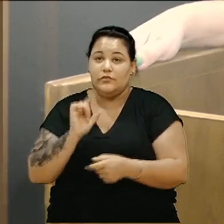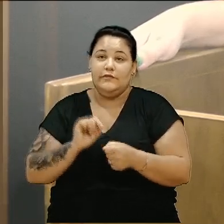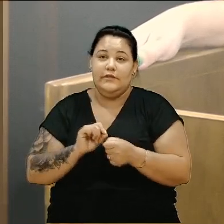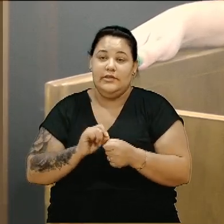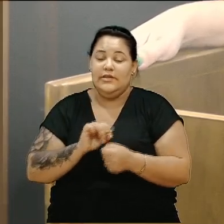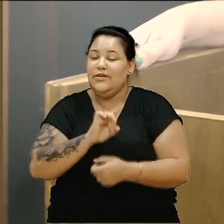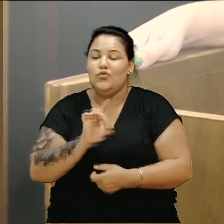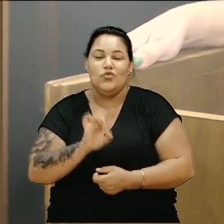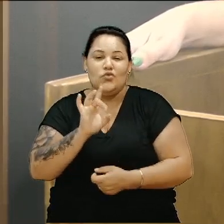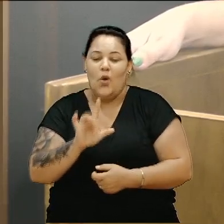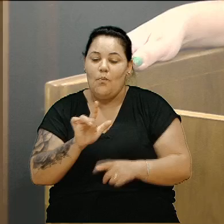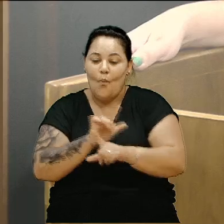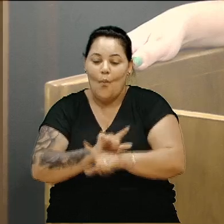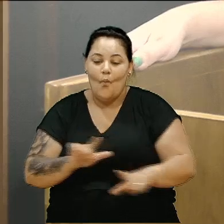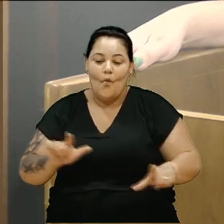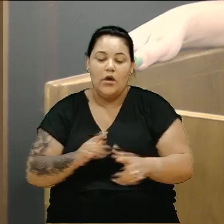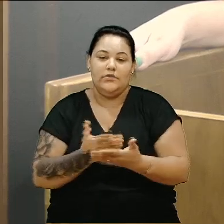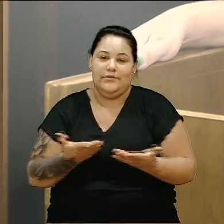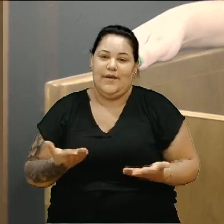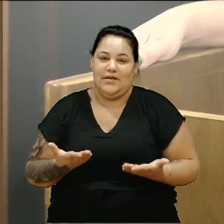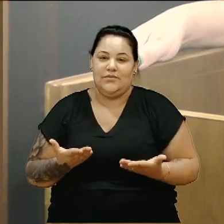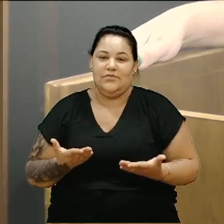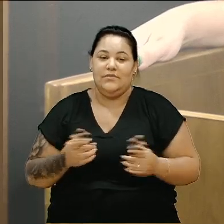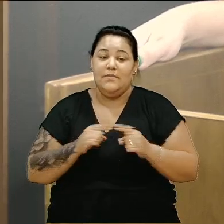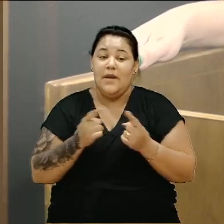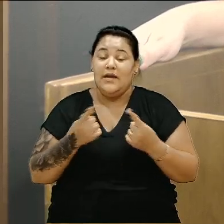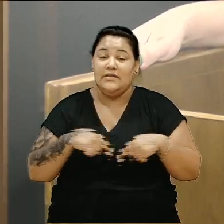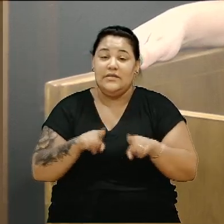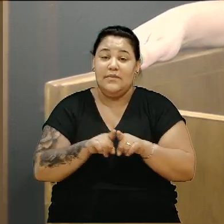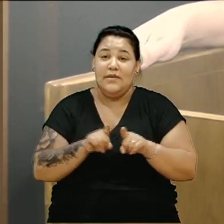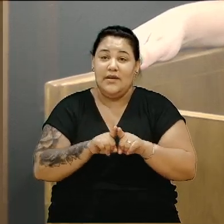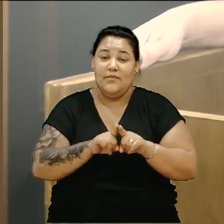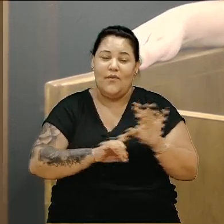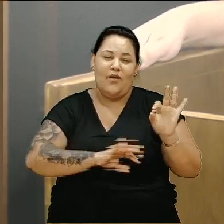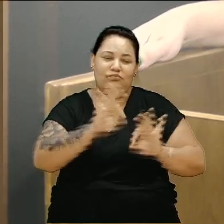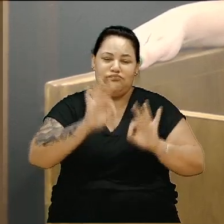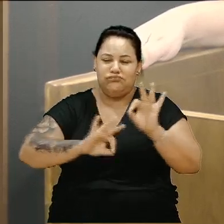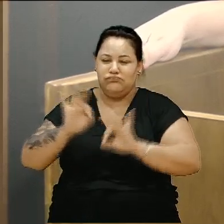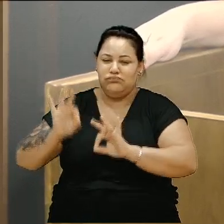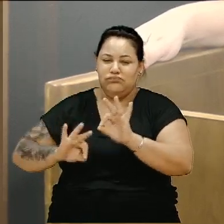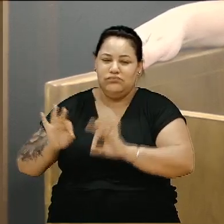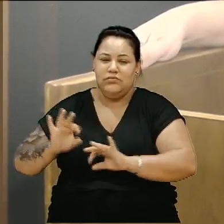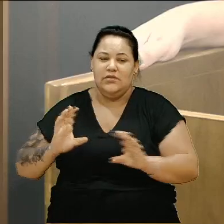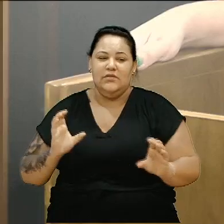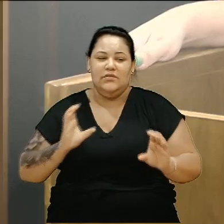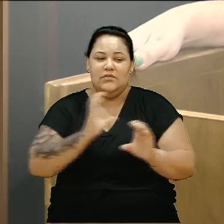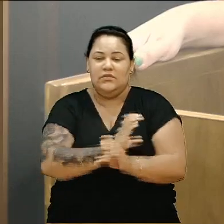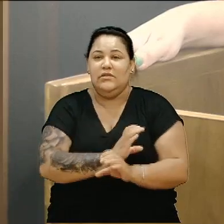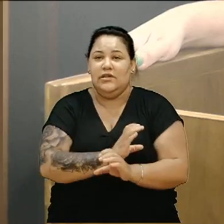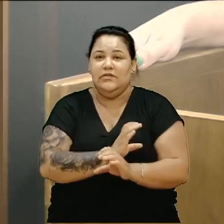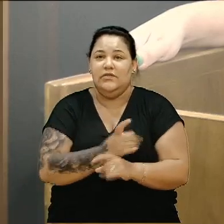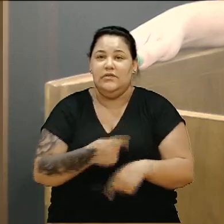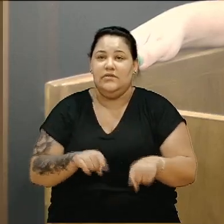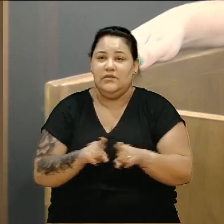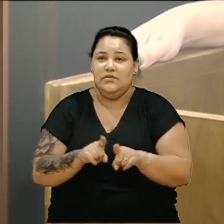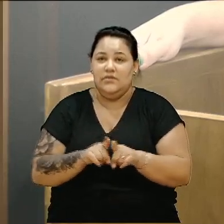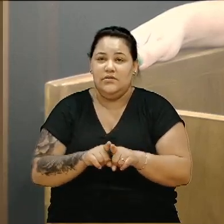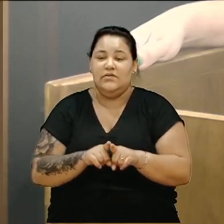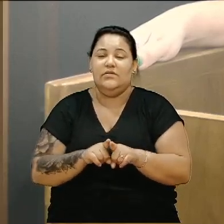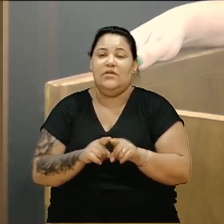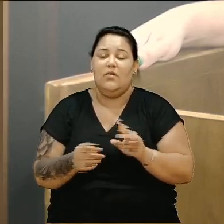a limpeza daquele espaço, mas também uma revitalização total, né, colocação de novos bancos, colocação